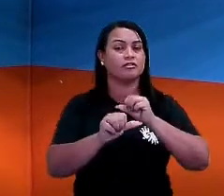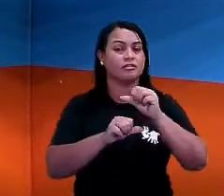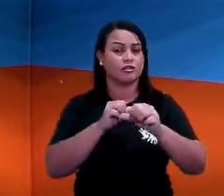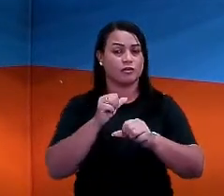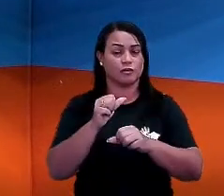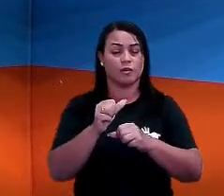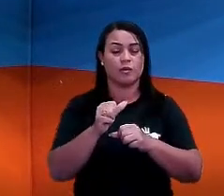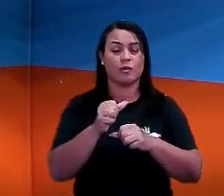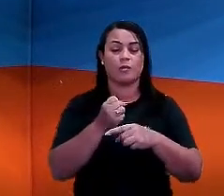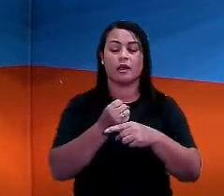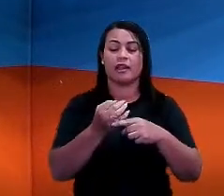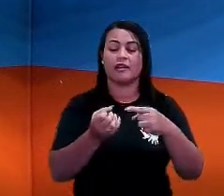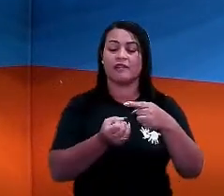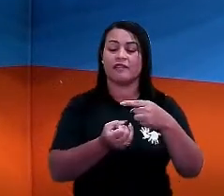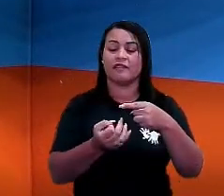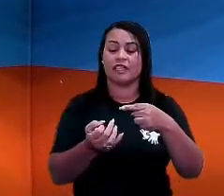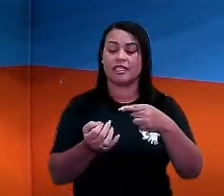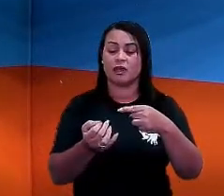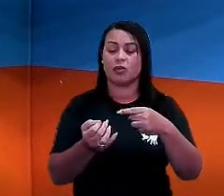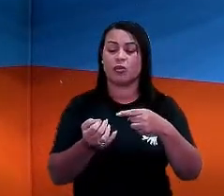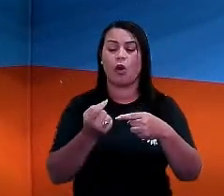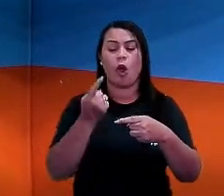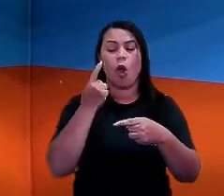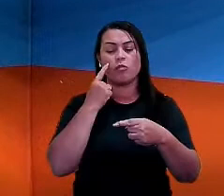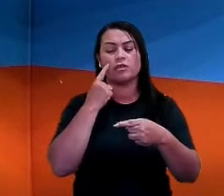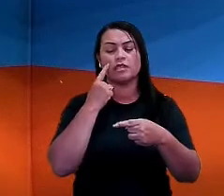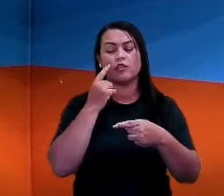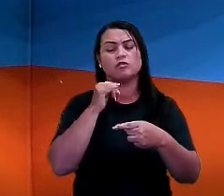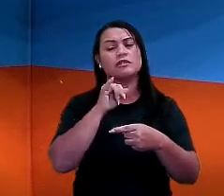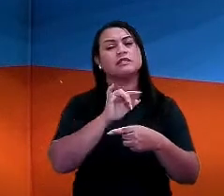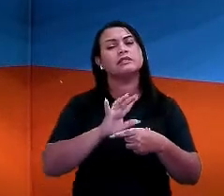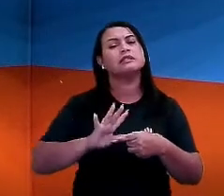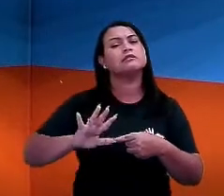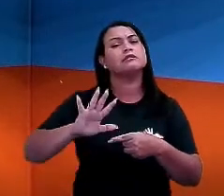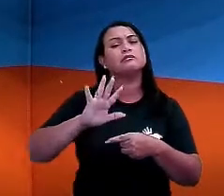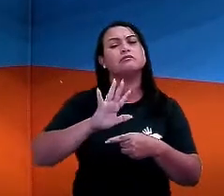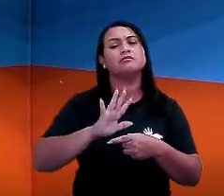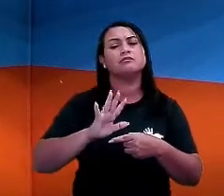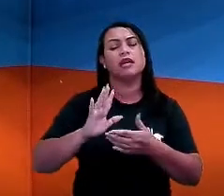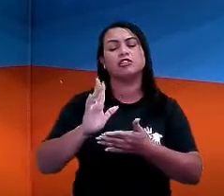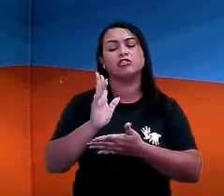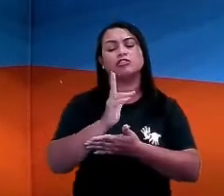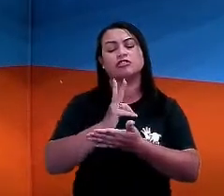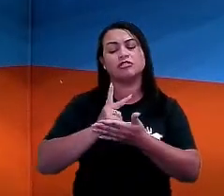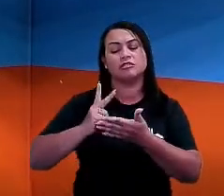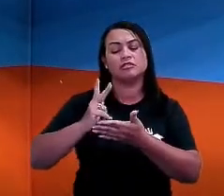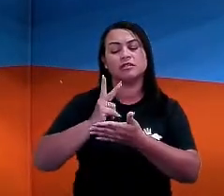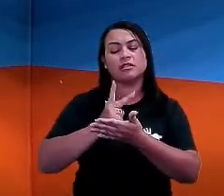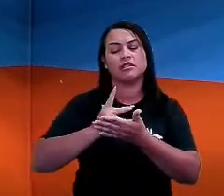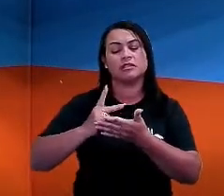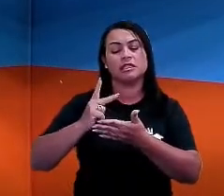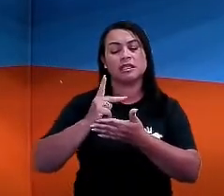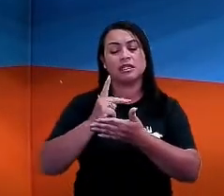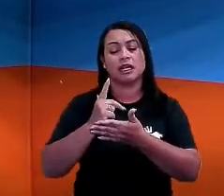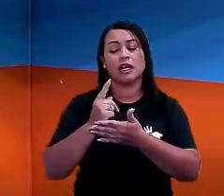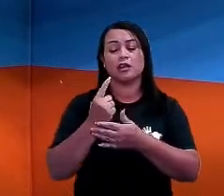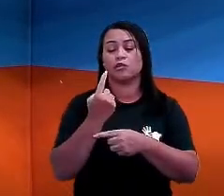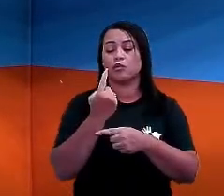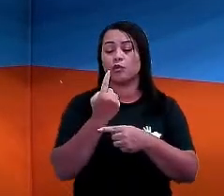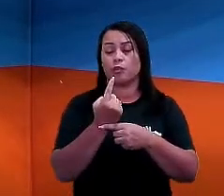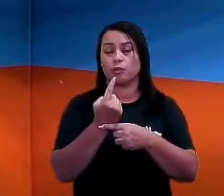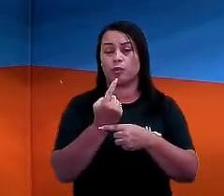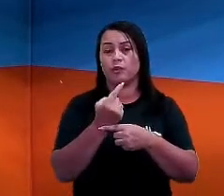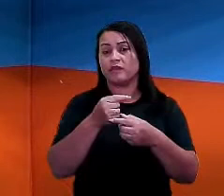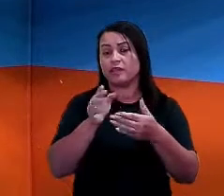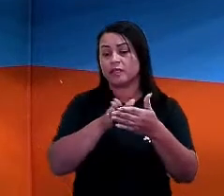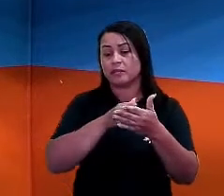fração. Quando eu quiser transformar em fração, é como se eu tivesse desenhado o inteiro e pintado todas as